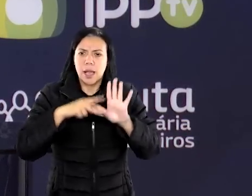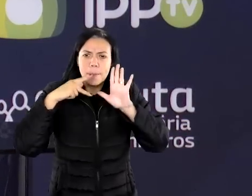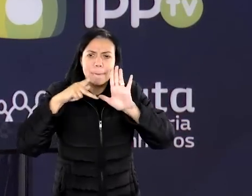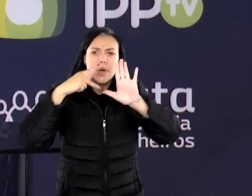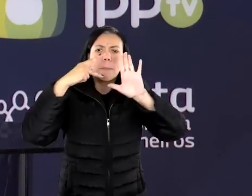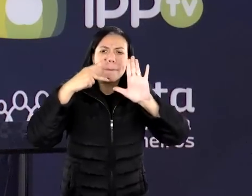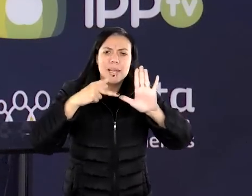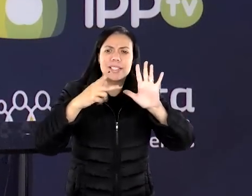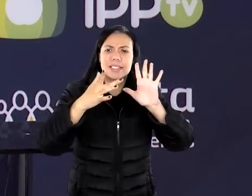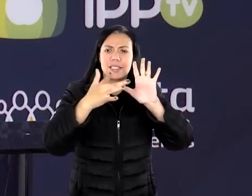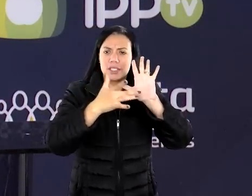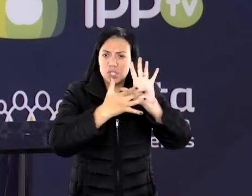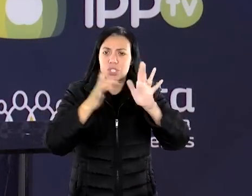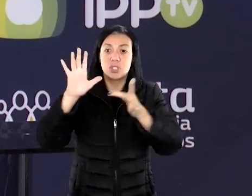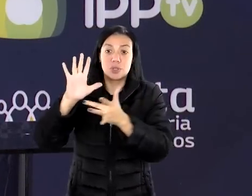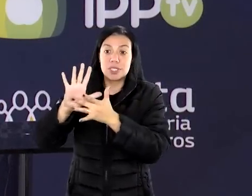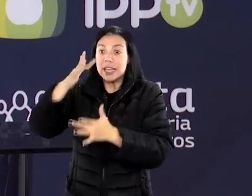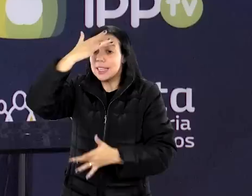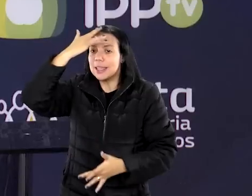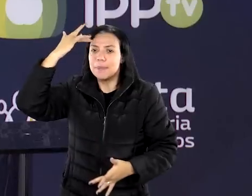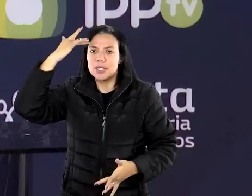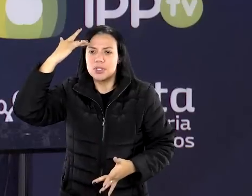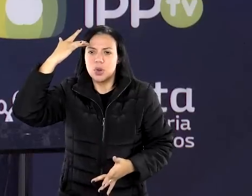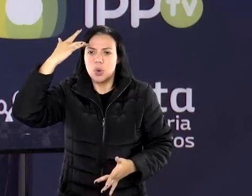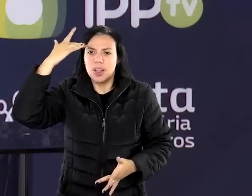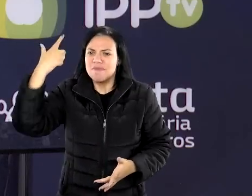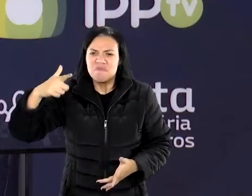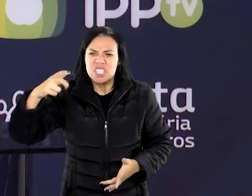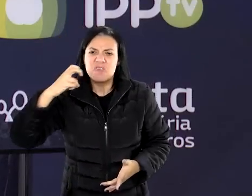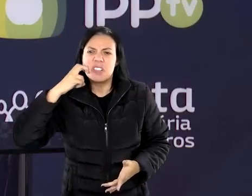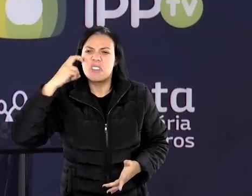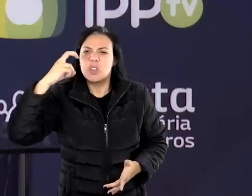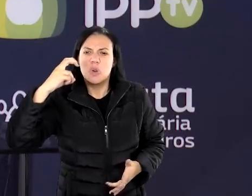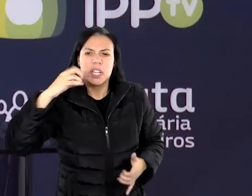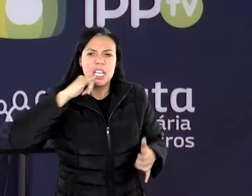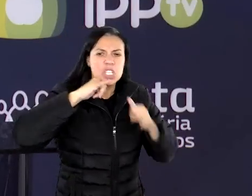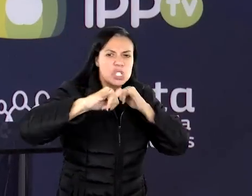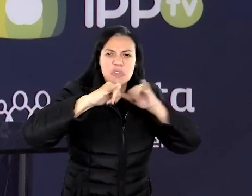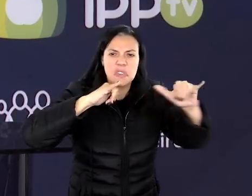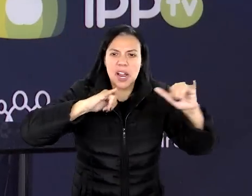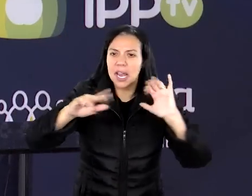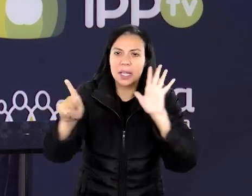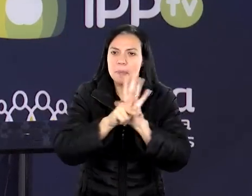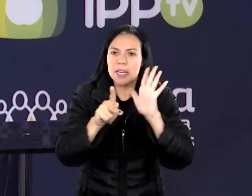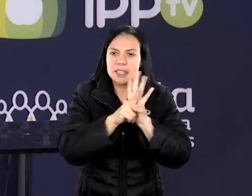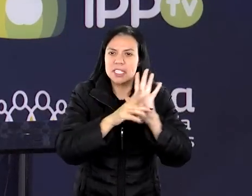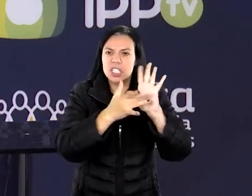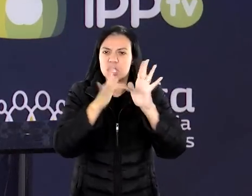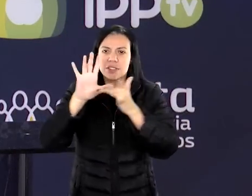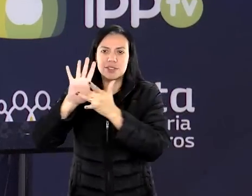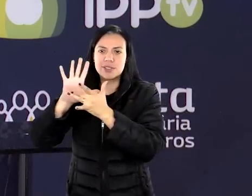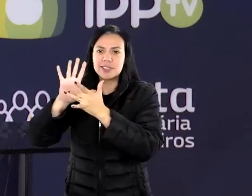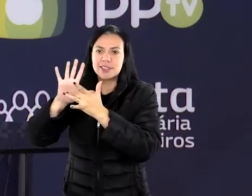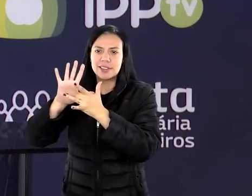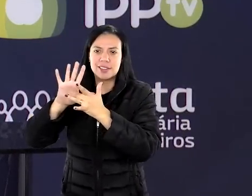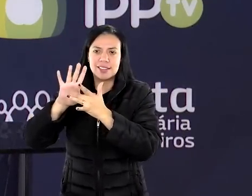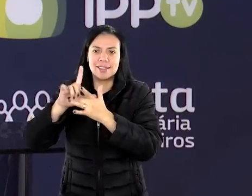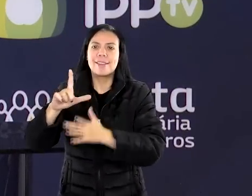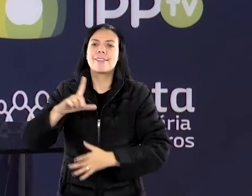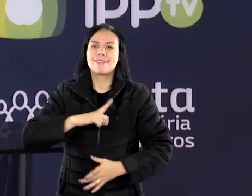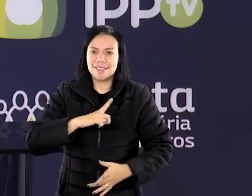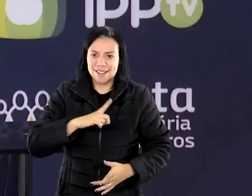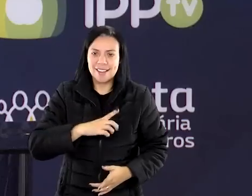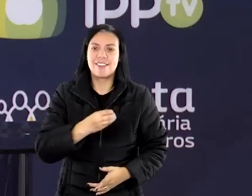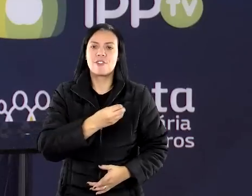você é que aquele que não se envergonhar será reconhecido, valorizado, recompensado por Jesus em sua vinda.